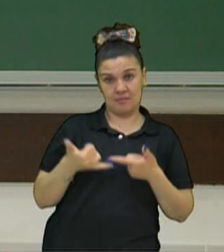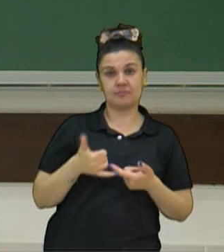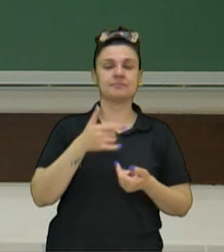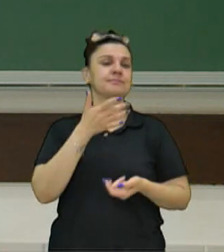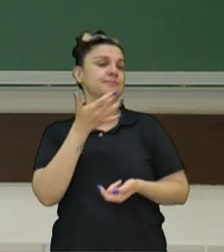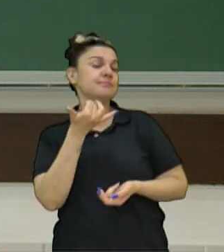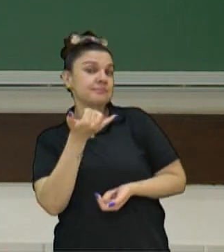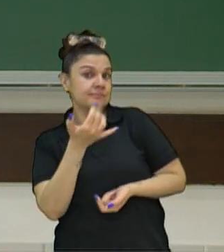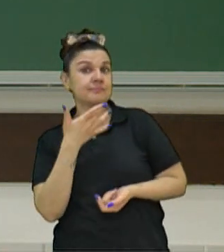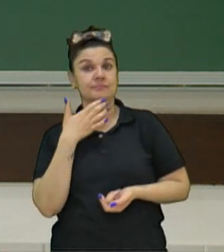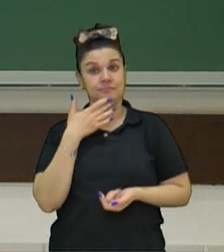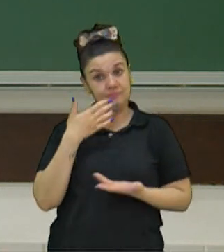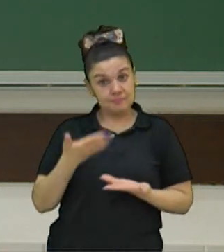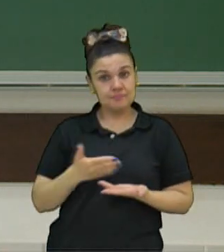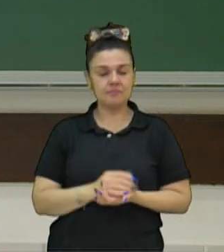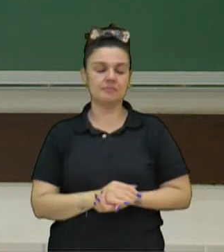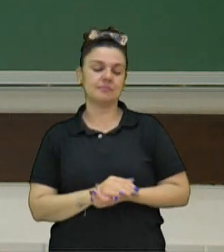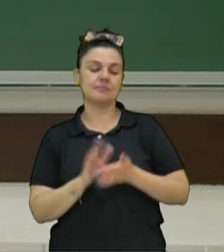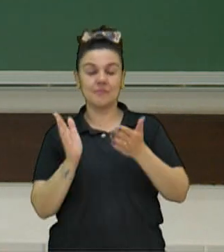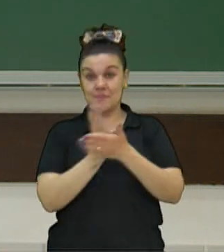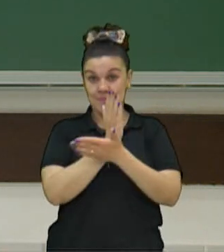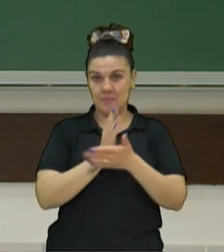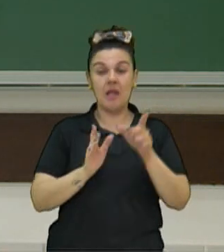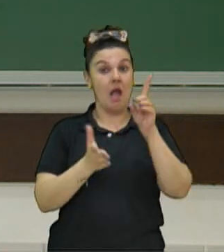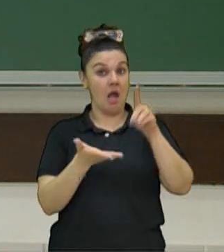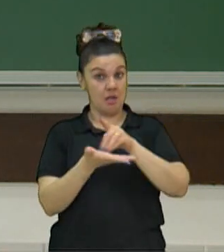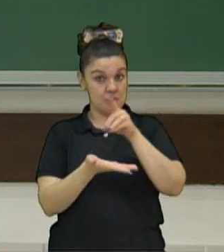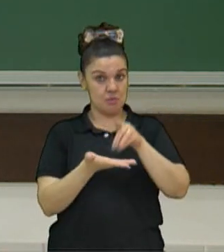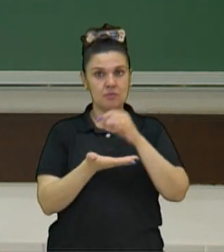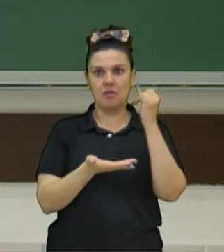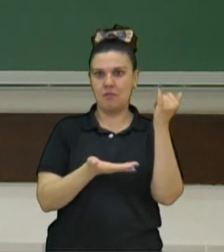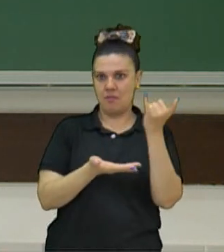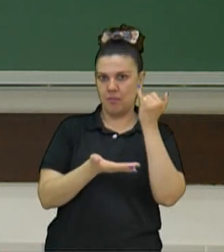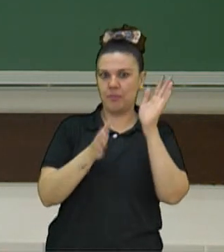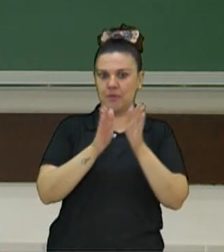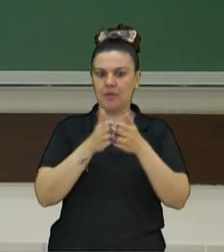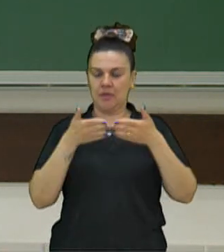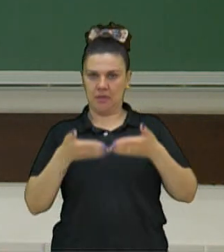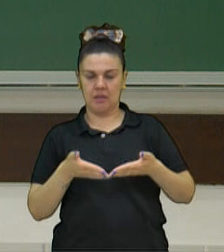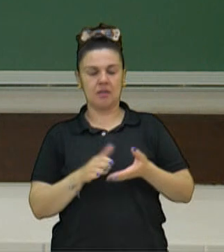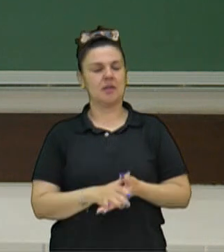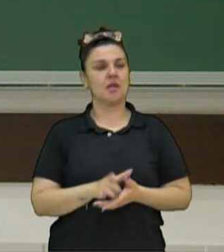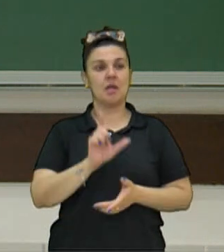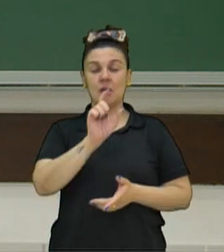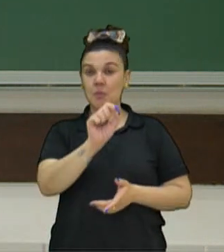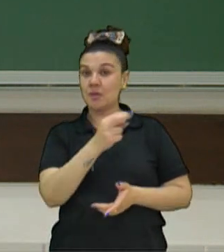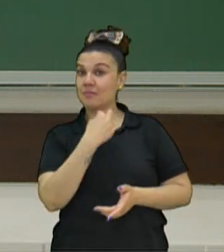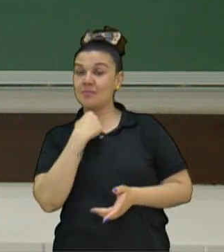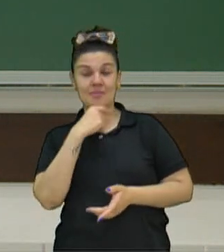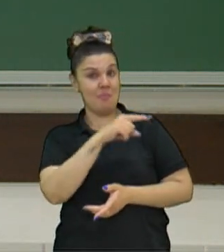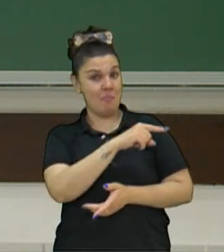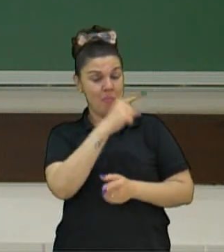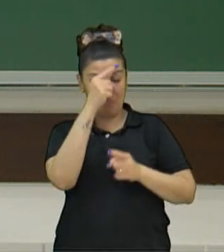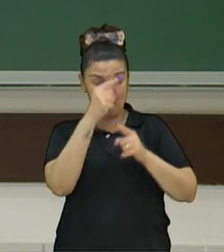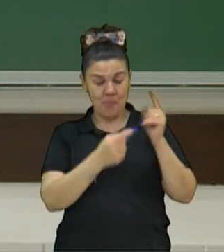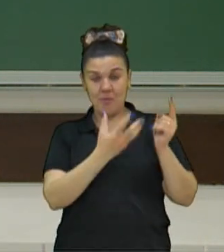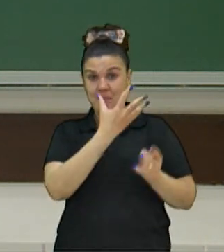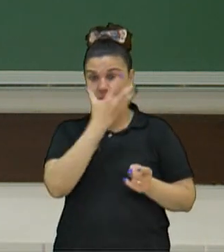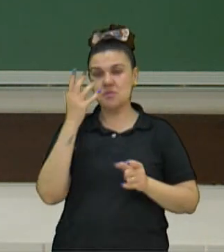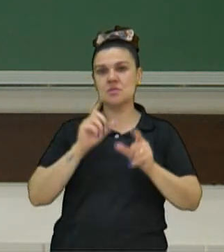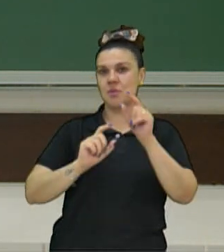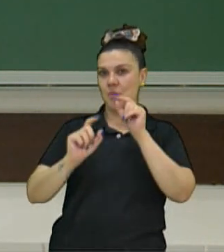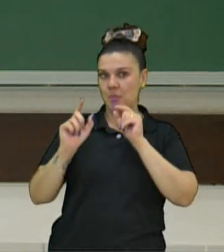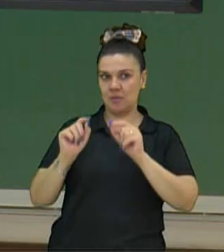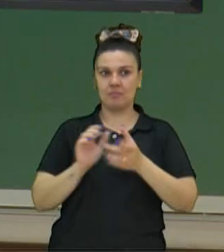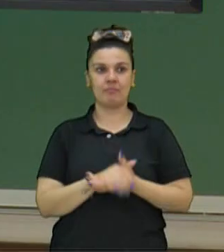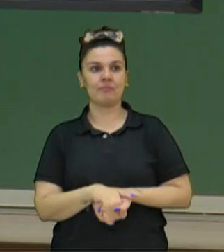caneta colorida, organiza bem certinho. O teu dicionário, é bom que ele esteja aí do lado. O que eu não posso esquecer? Eu não posso esquecer que, se